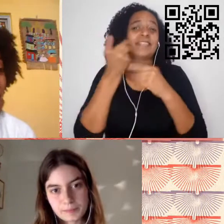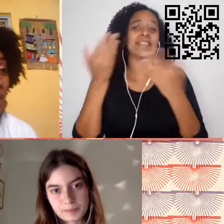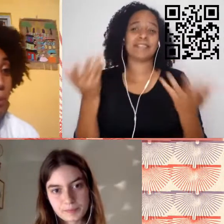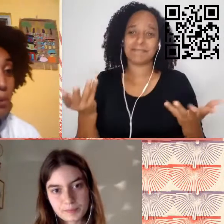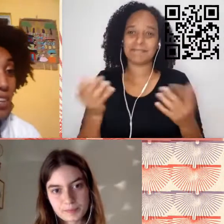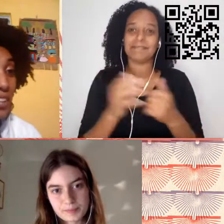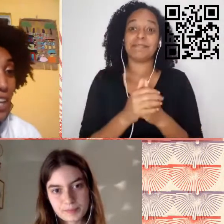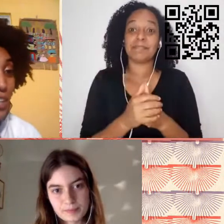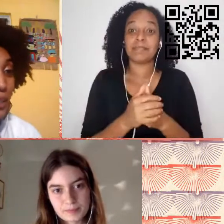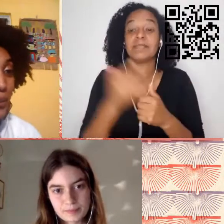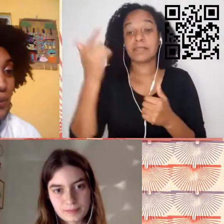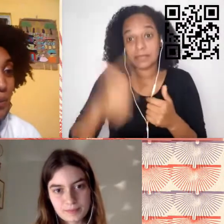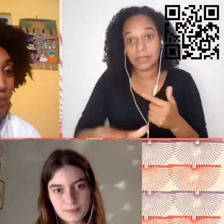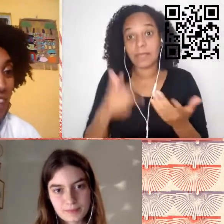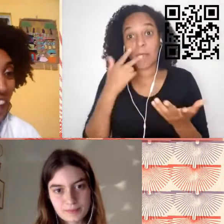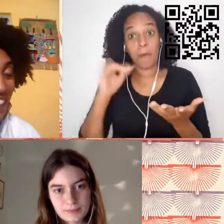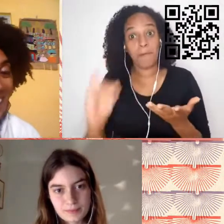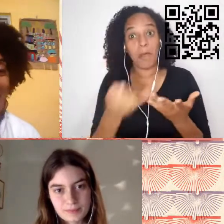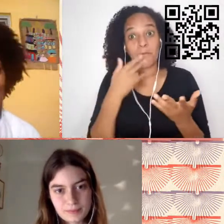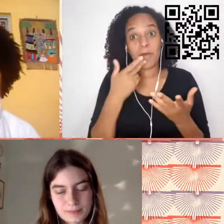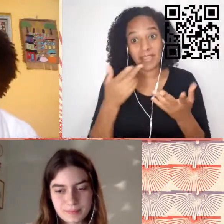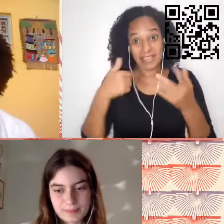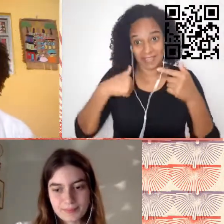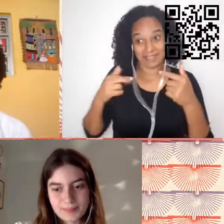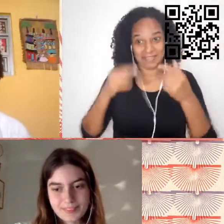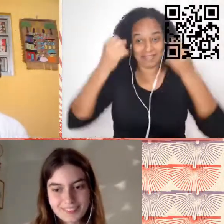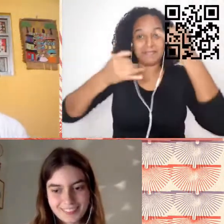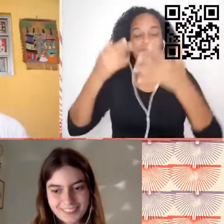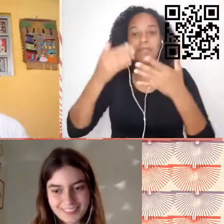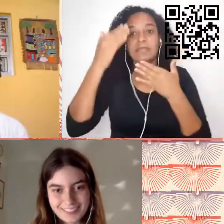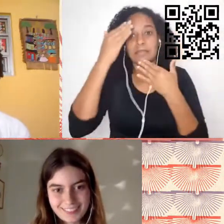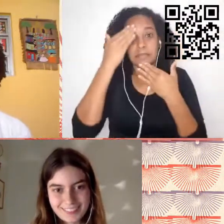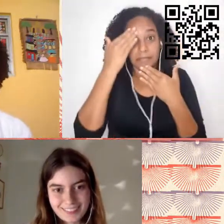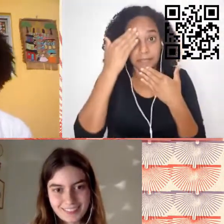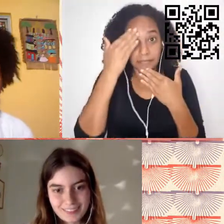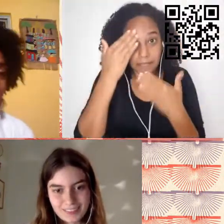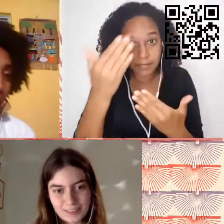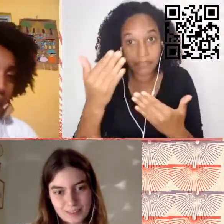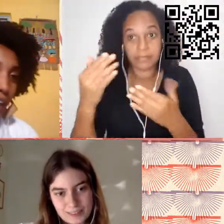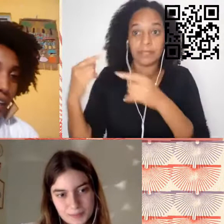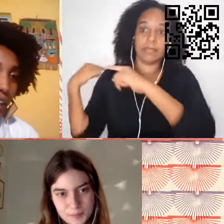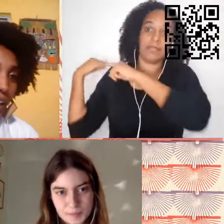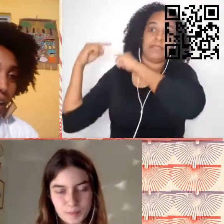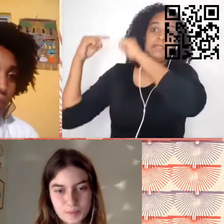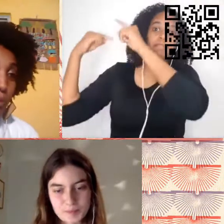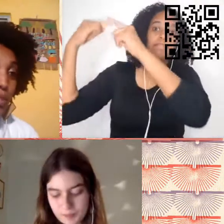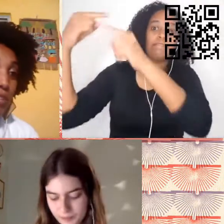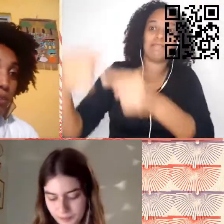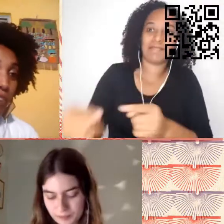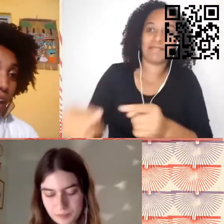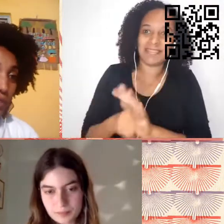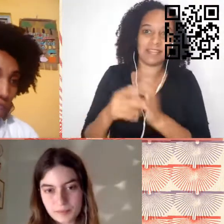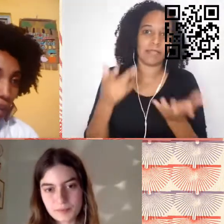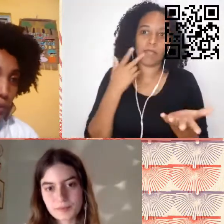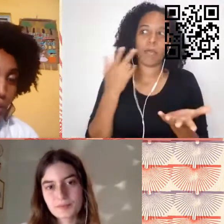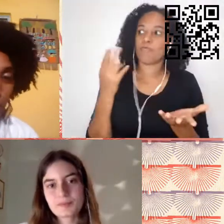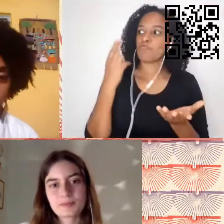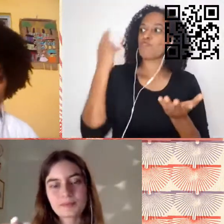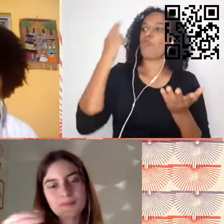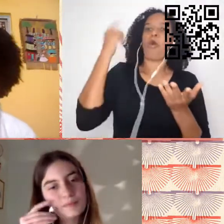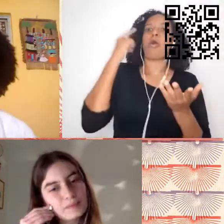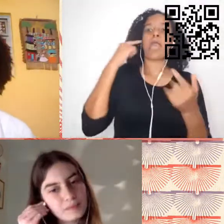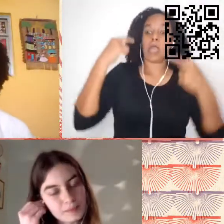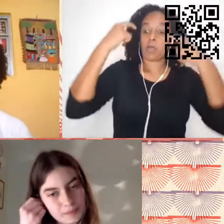E também quero aproveitar, já que eu estou com a fala, agradecer a minha ancestralidade, porque sem ela é impossível falar de quem eu